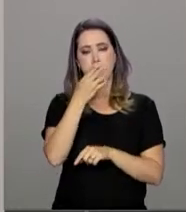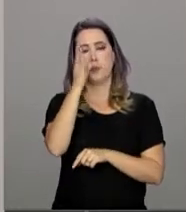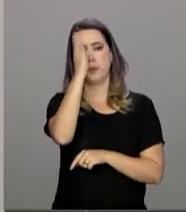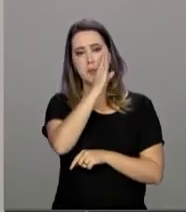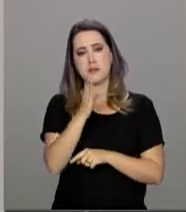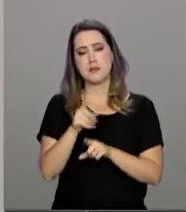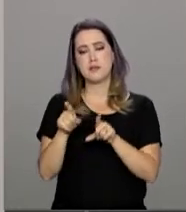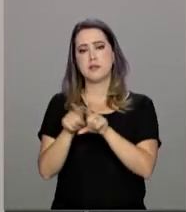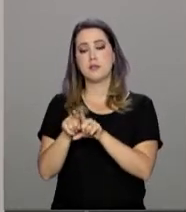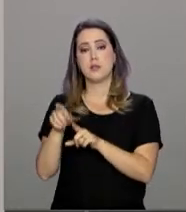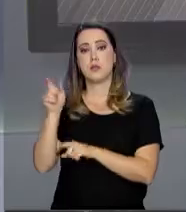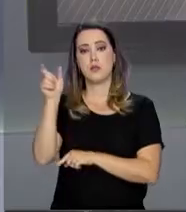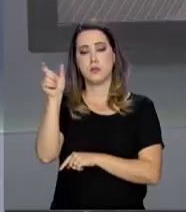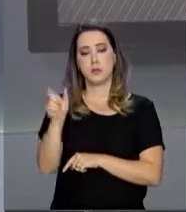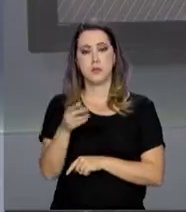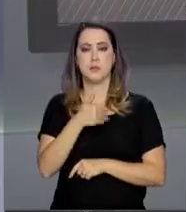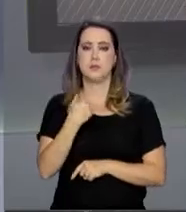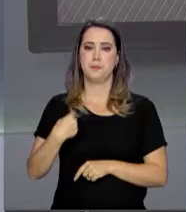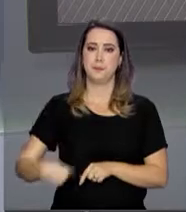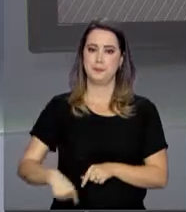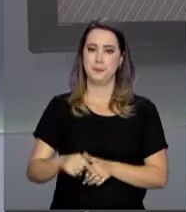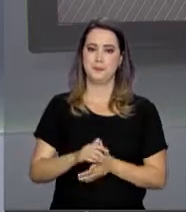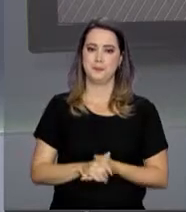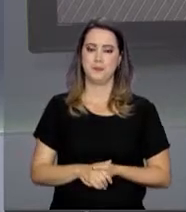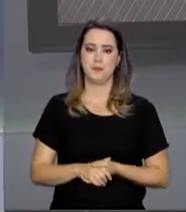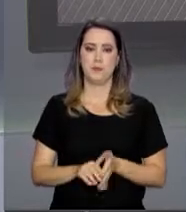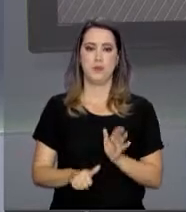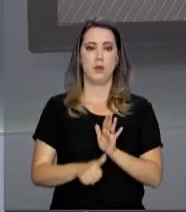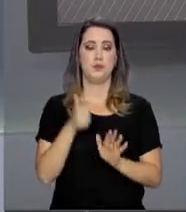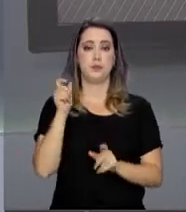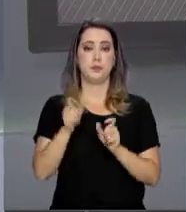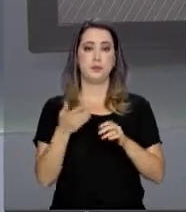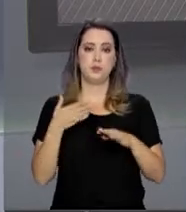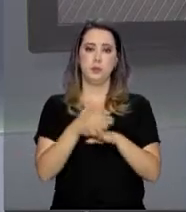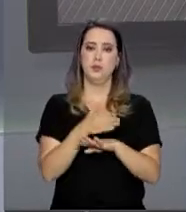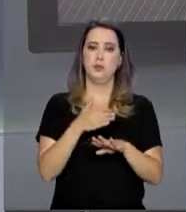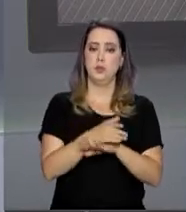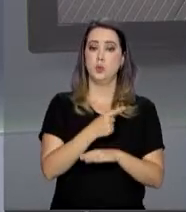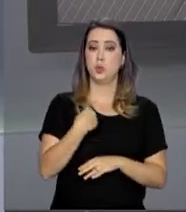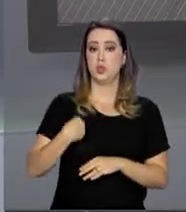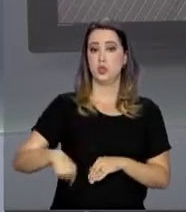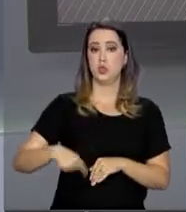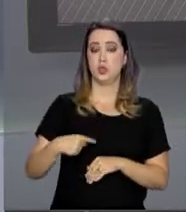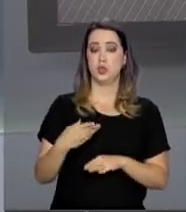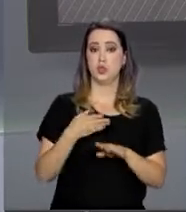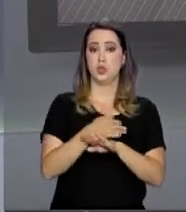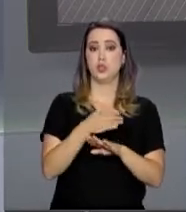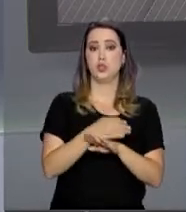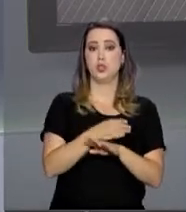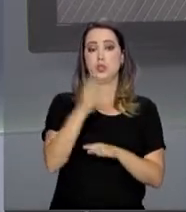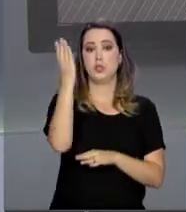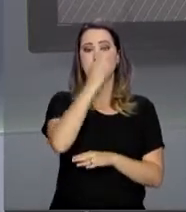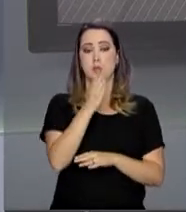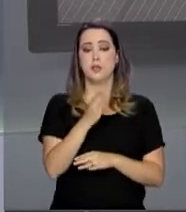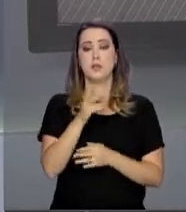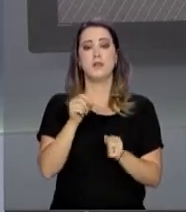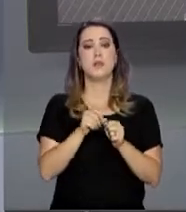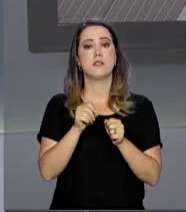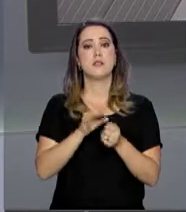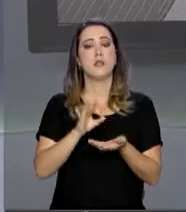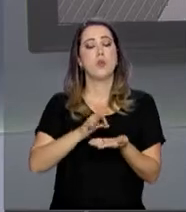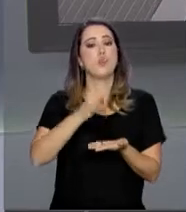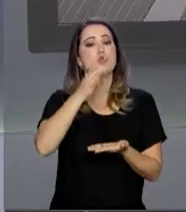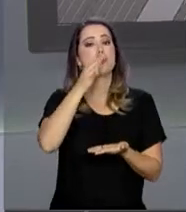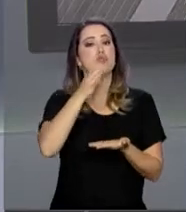e chineses os primeiros imigrantes chineses vieram ao brasil para desenvolver o cultivo do chá em são paulo